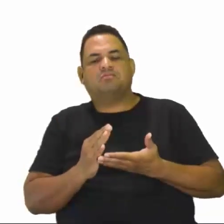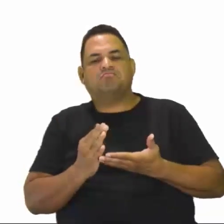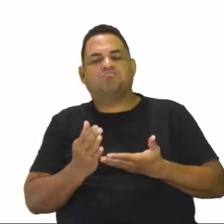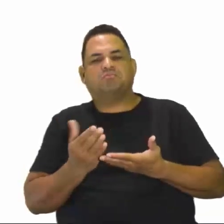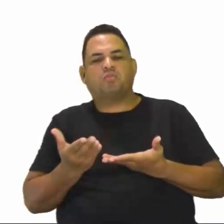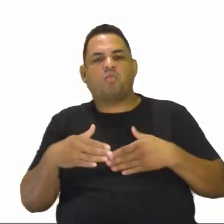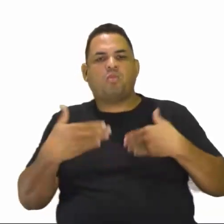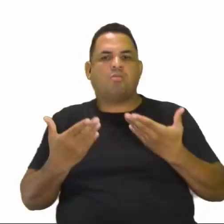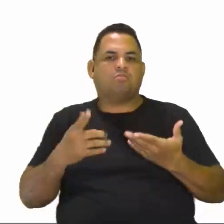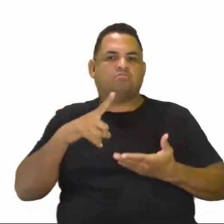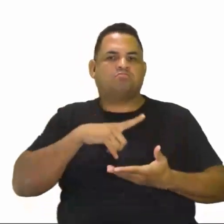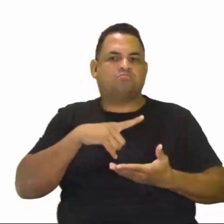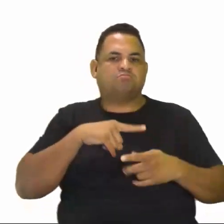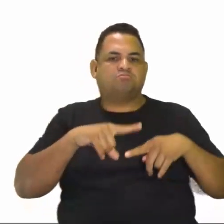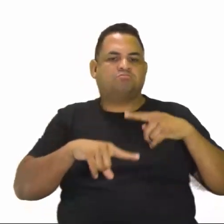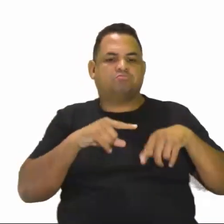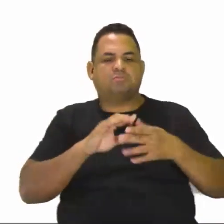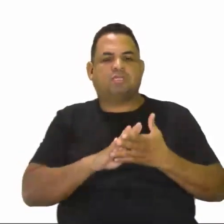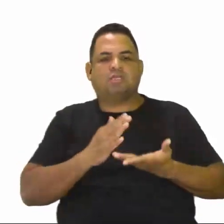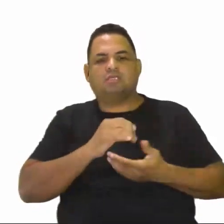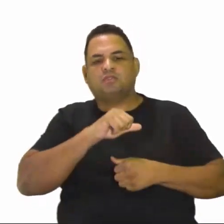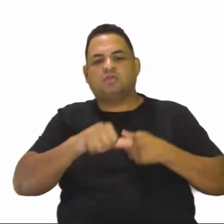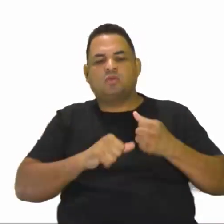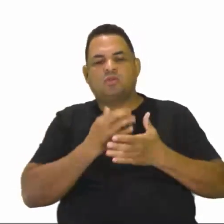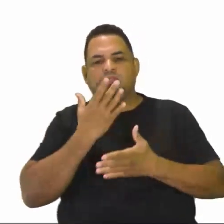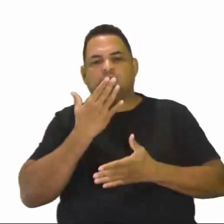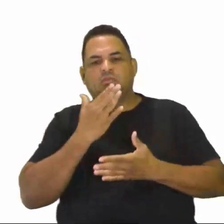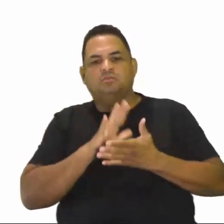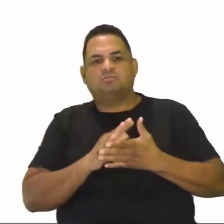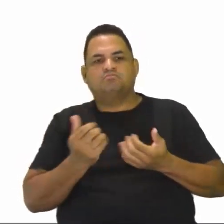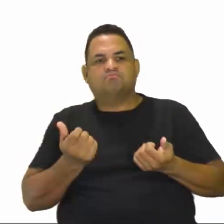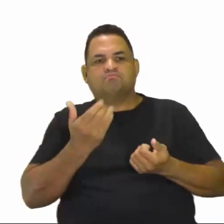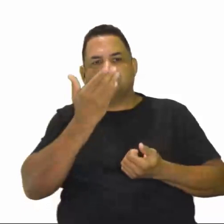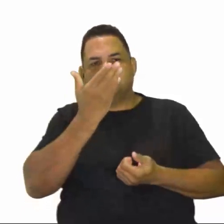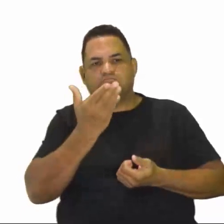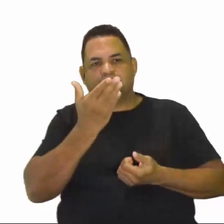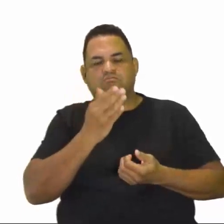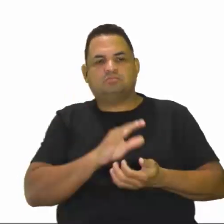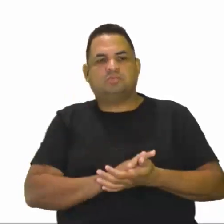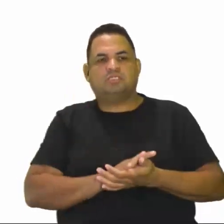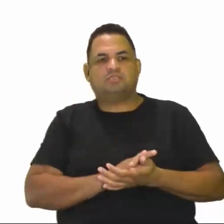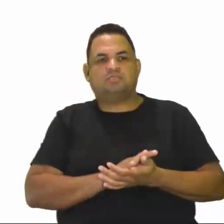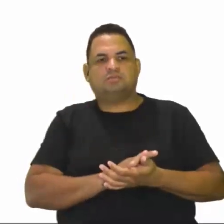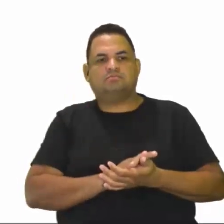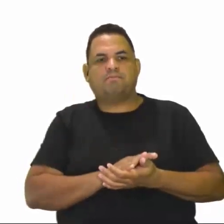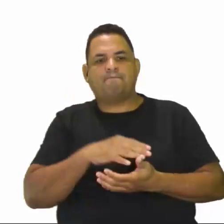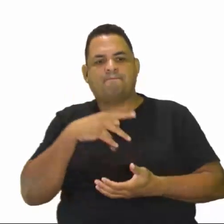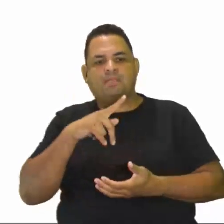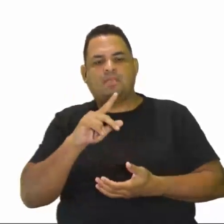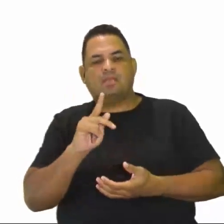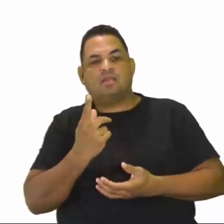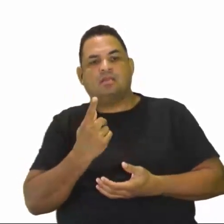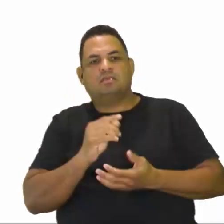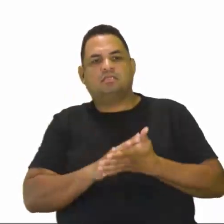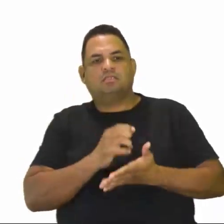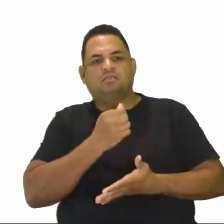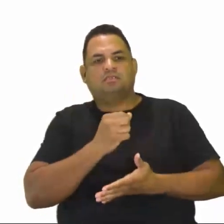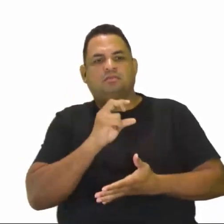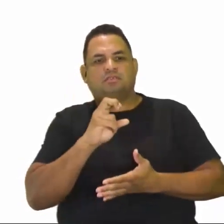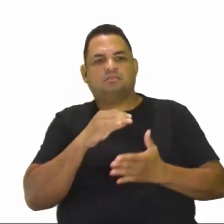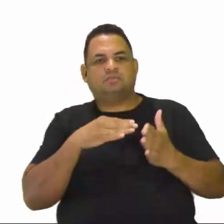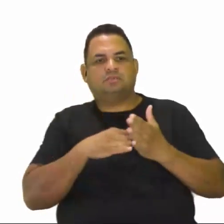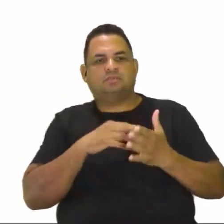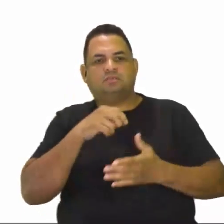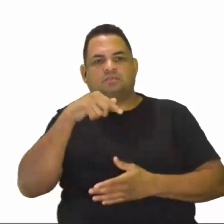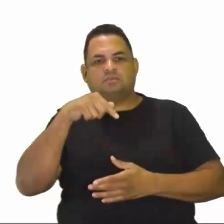deles vai ter uma mudança de coloração mais próximo dessa faixa aqui, de